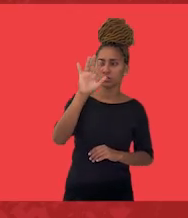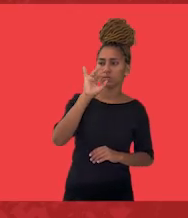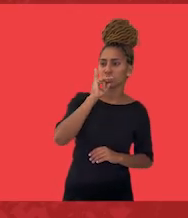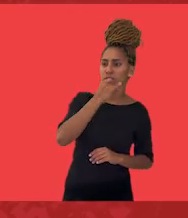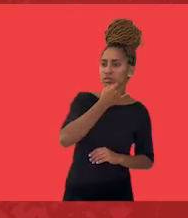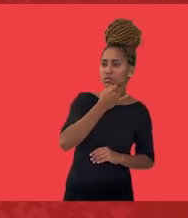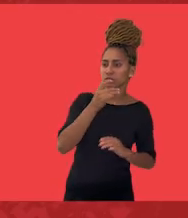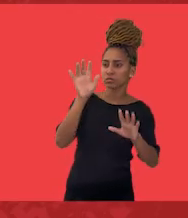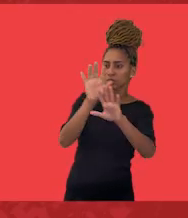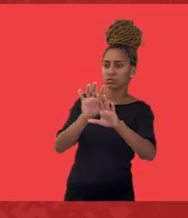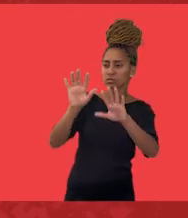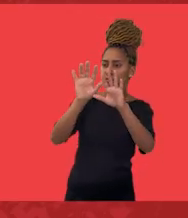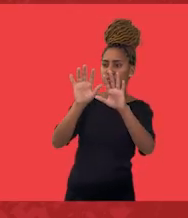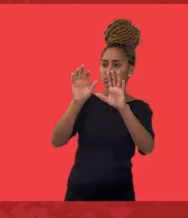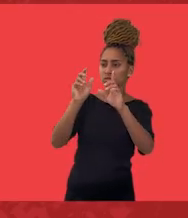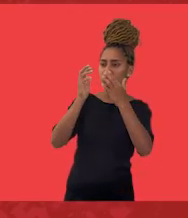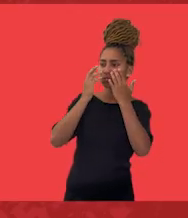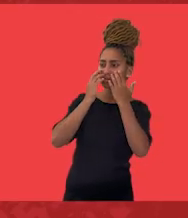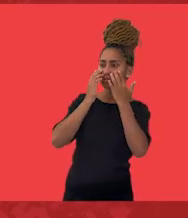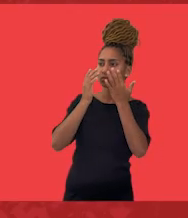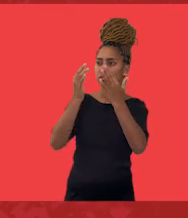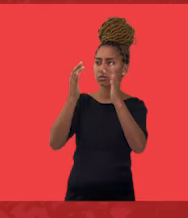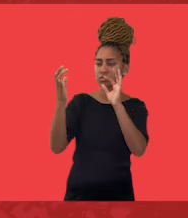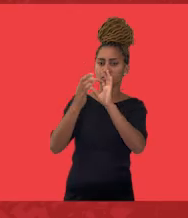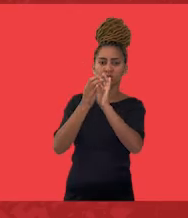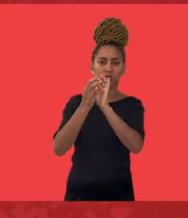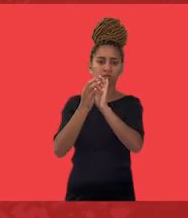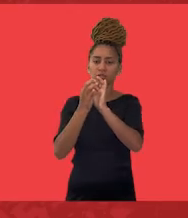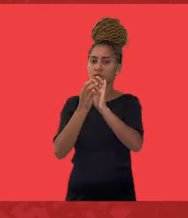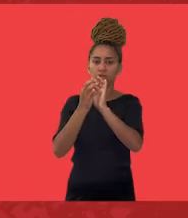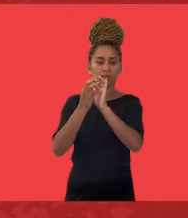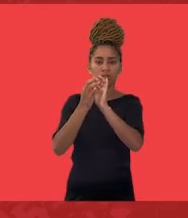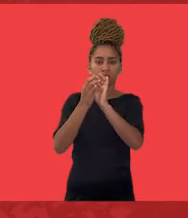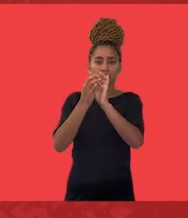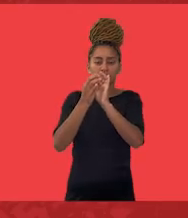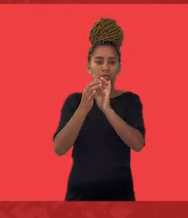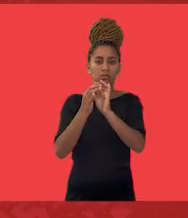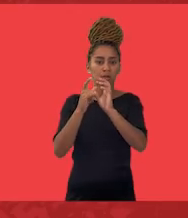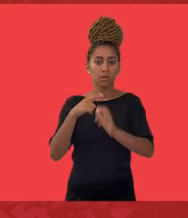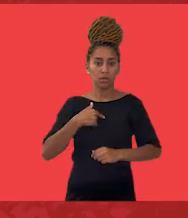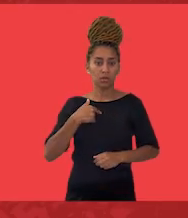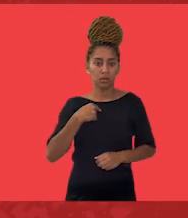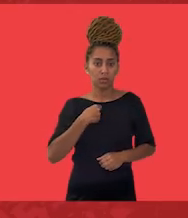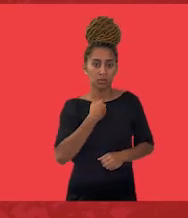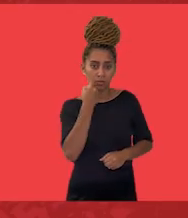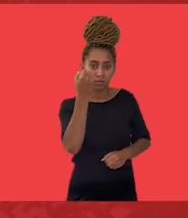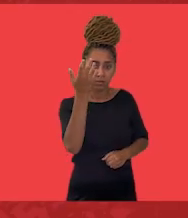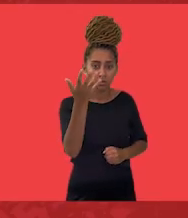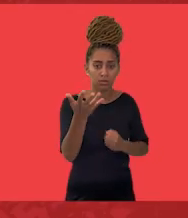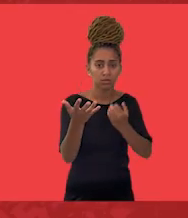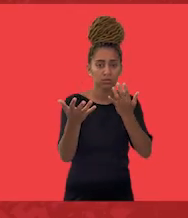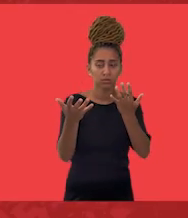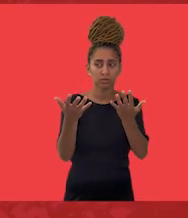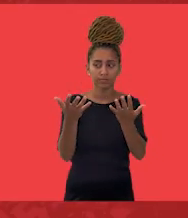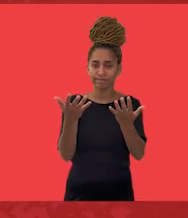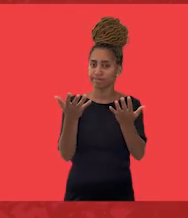terceira. Me fingi de vítima. Não existe vítima. Não ri da sua piada, era